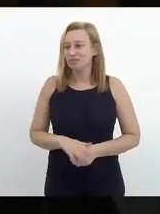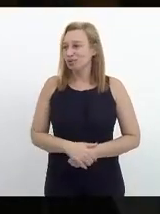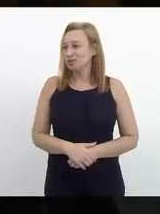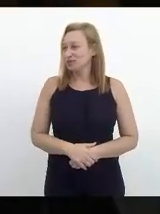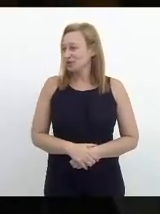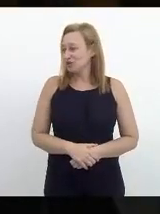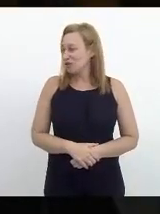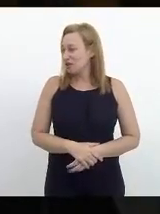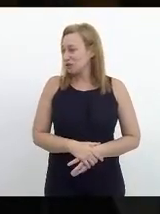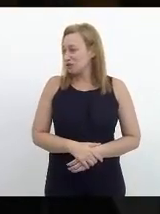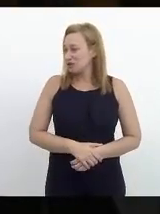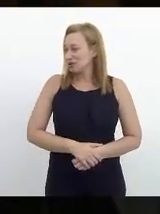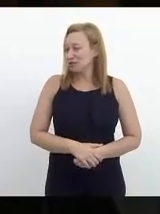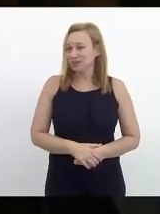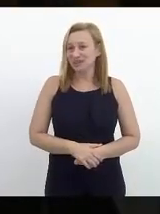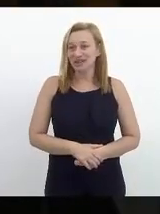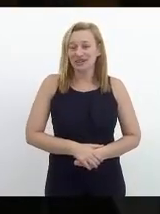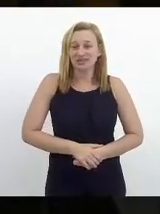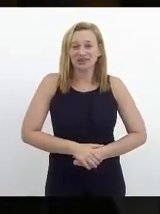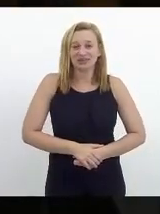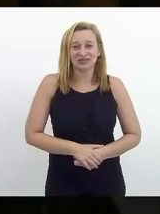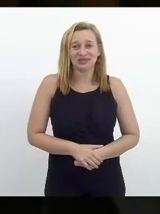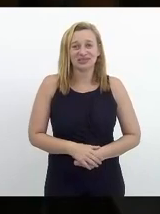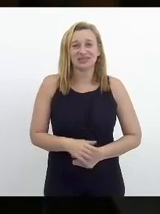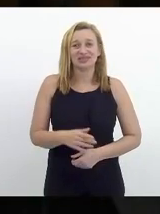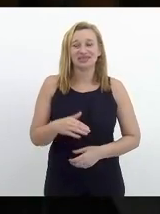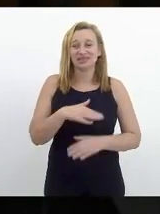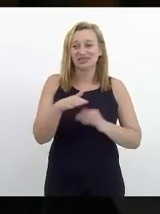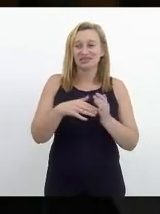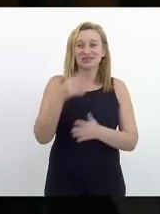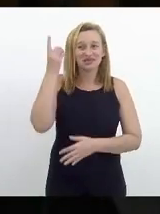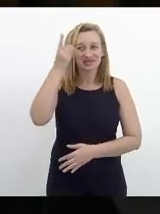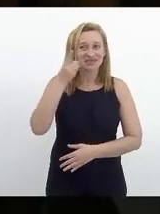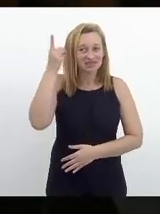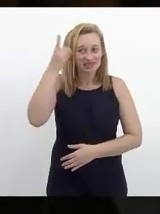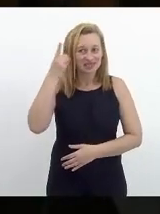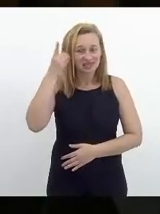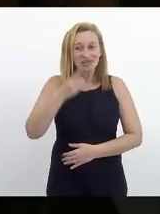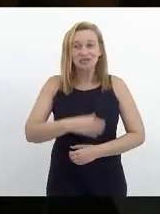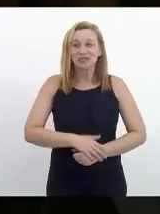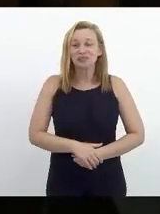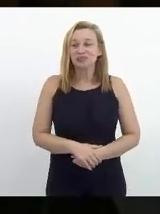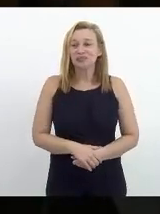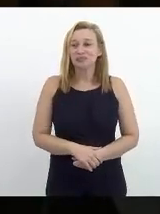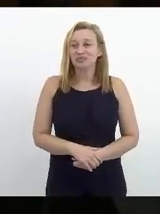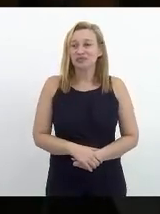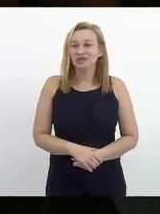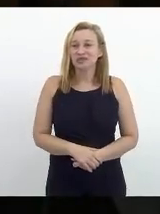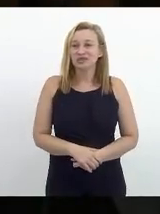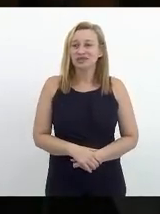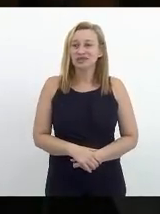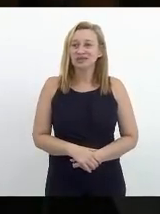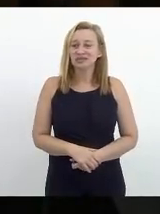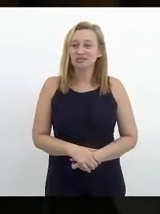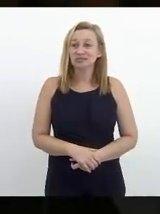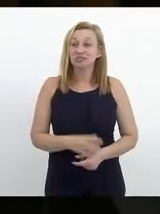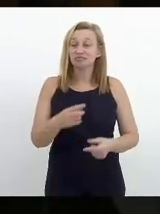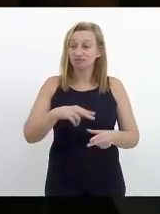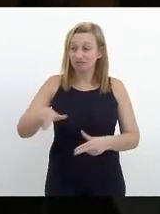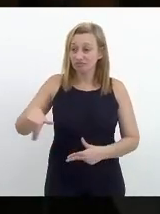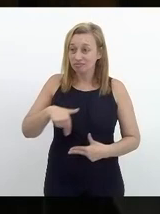senhoras deputadas, senhores deputados, eu assumo a tribuna para